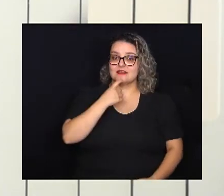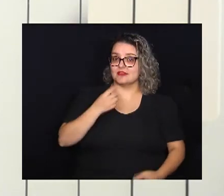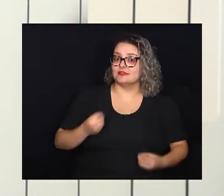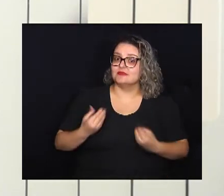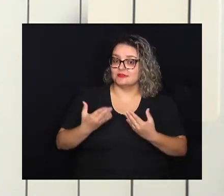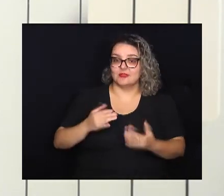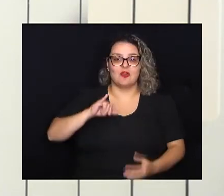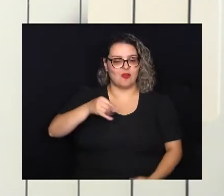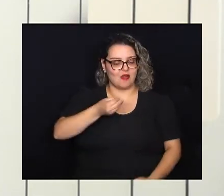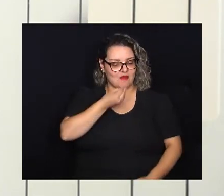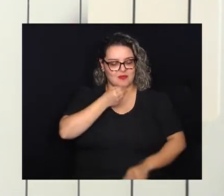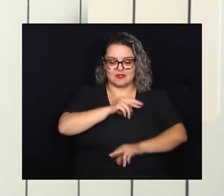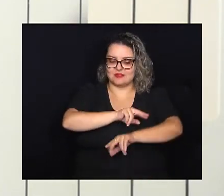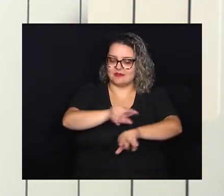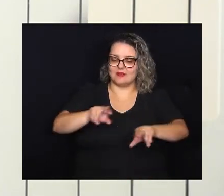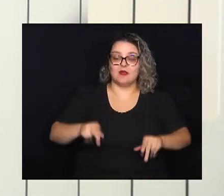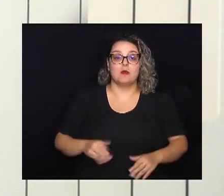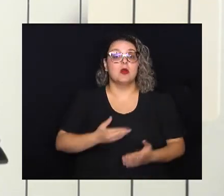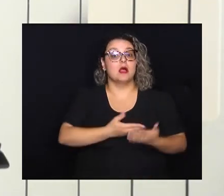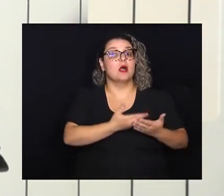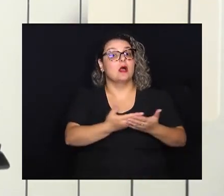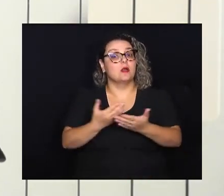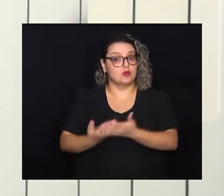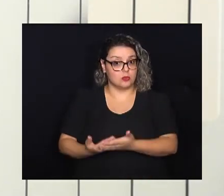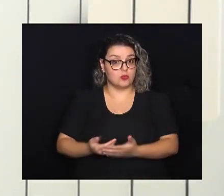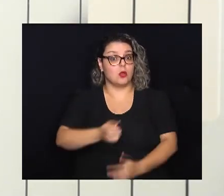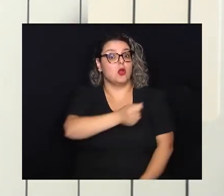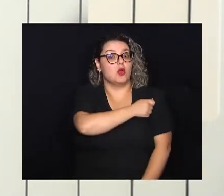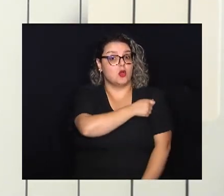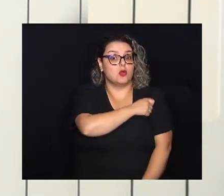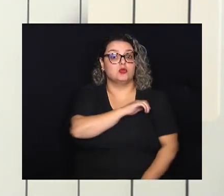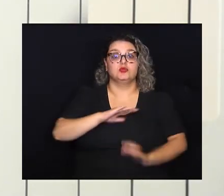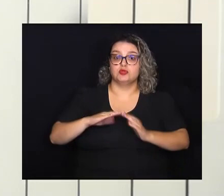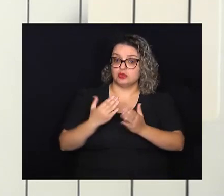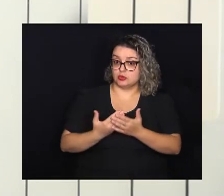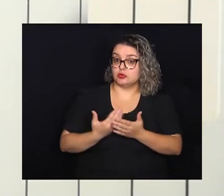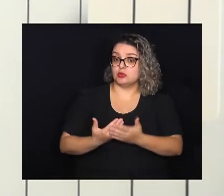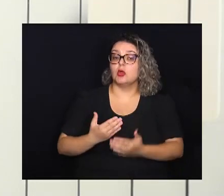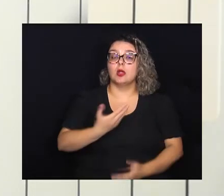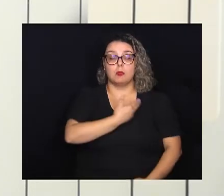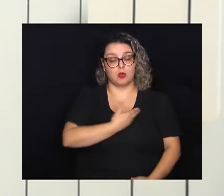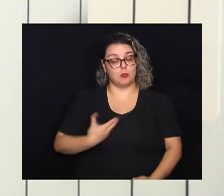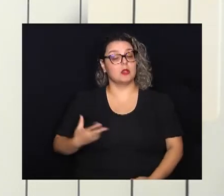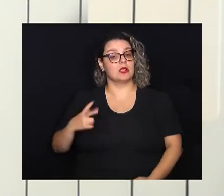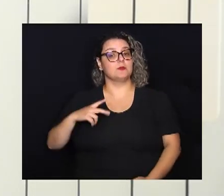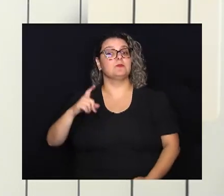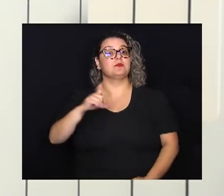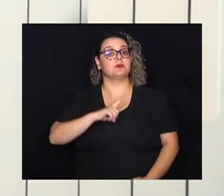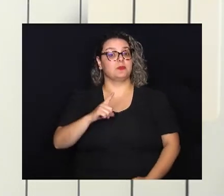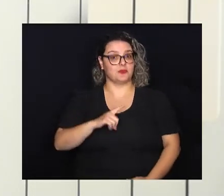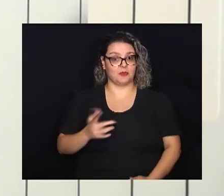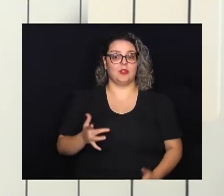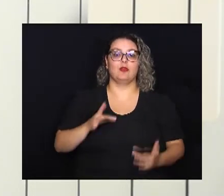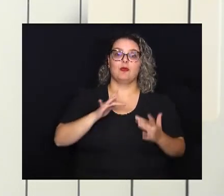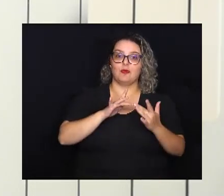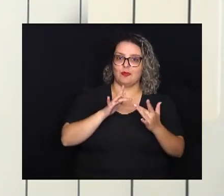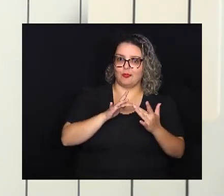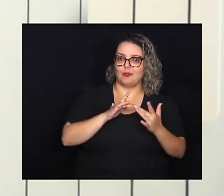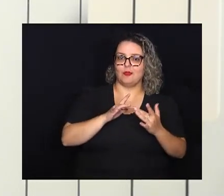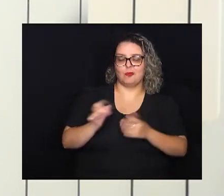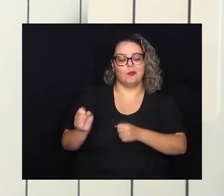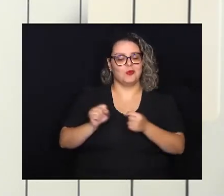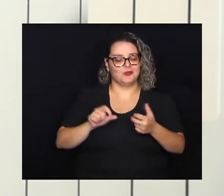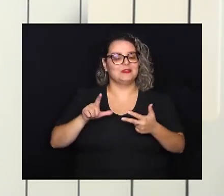oportunidade para que estudantes de escolas públicas e particulares terem aí um contato com poder